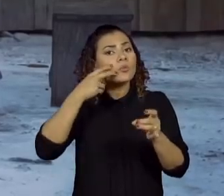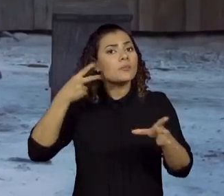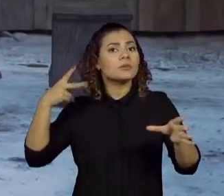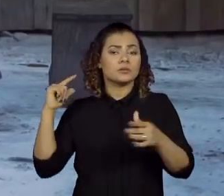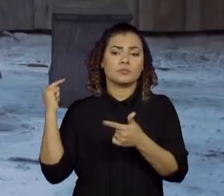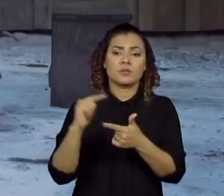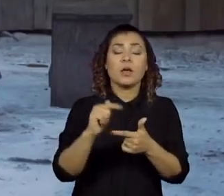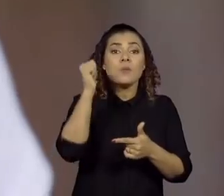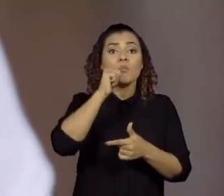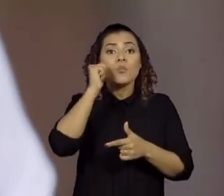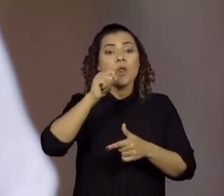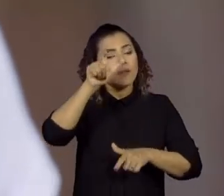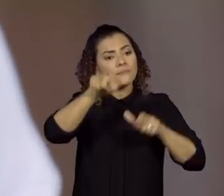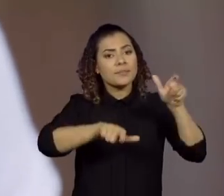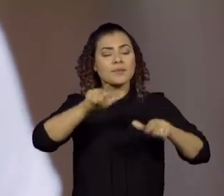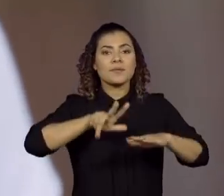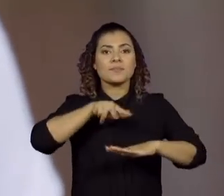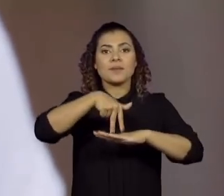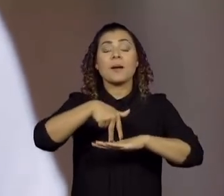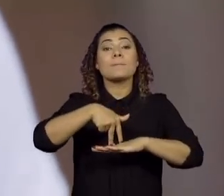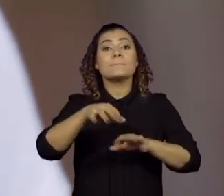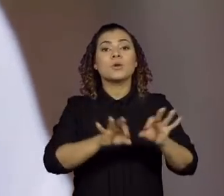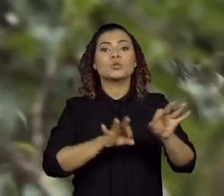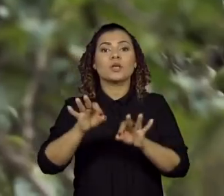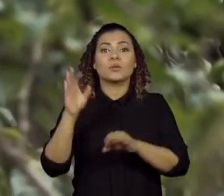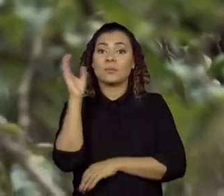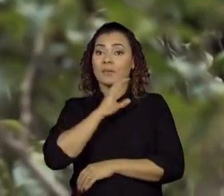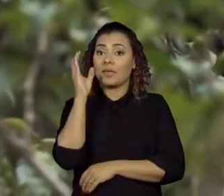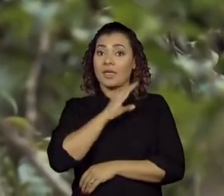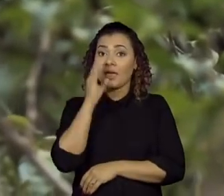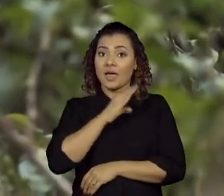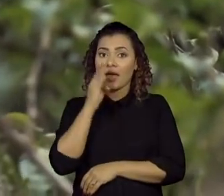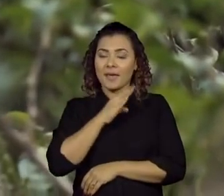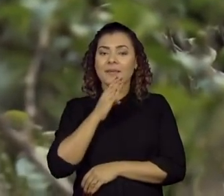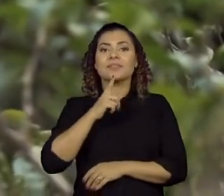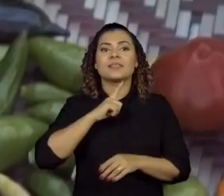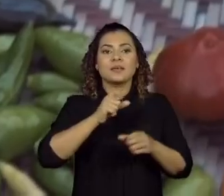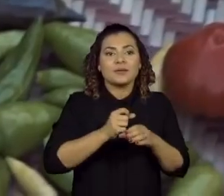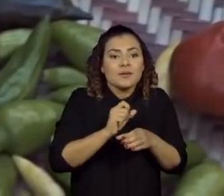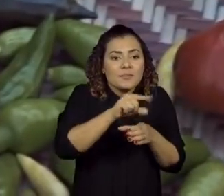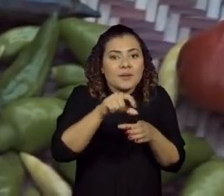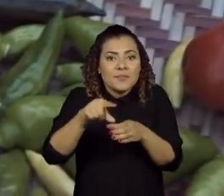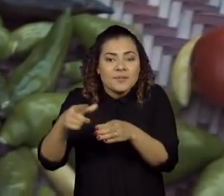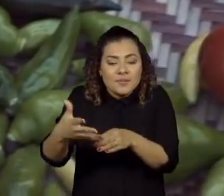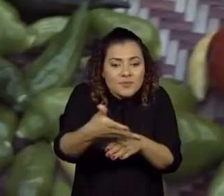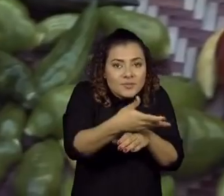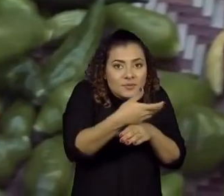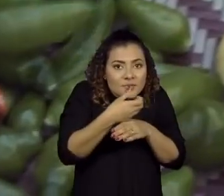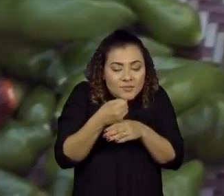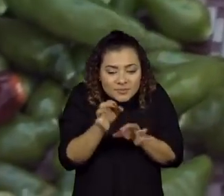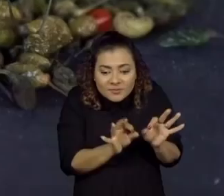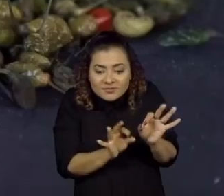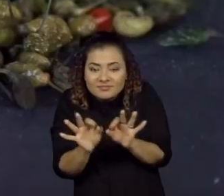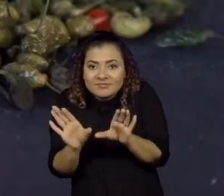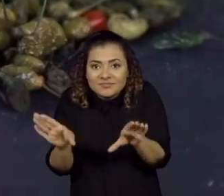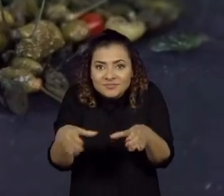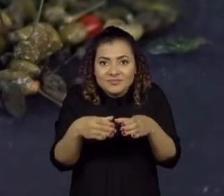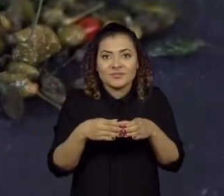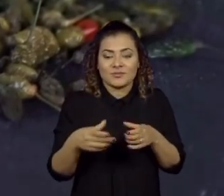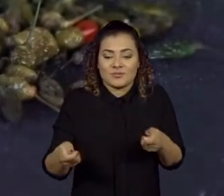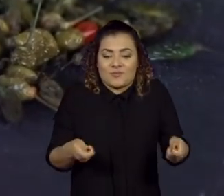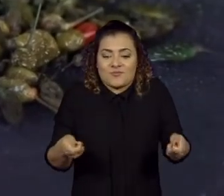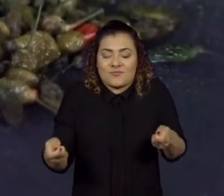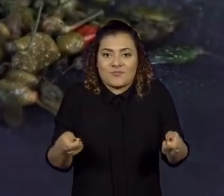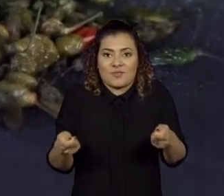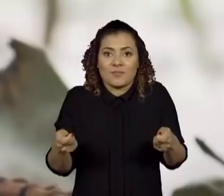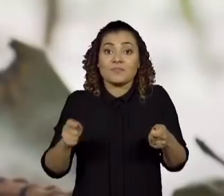são protagonistas do projeto Pimenta Baniwa. Envolve cultivo, preparo e organização em uma rede